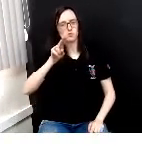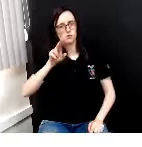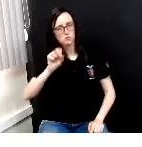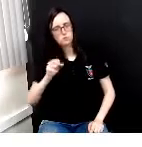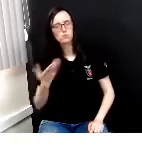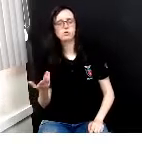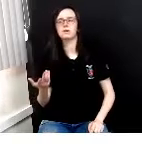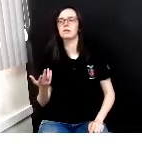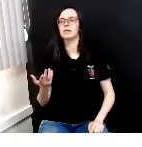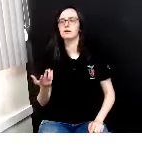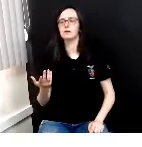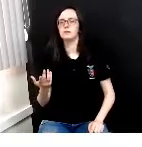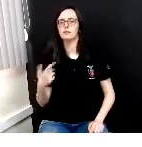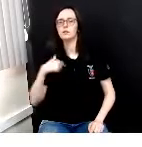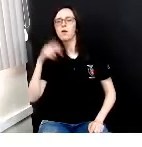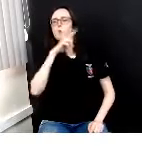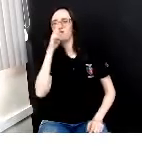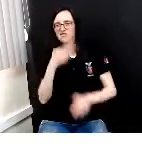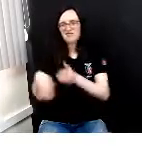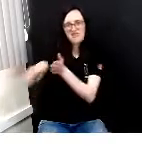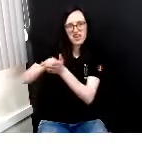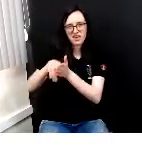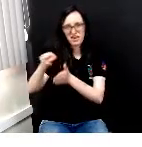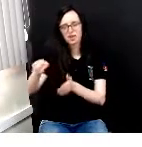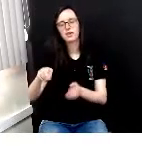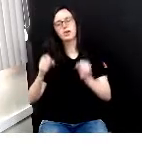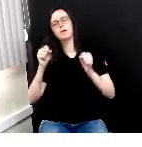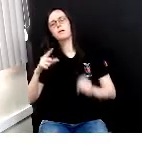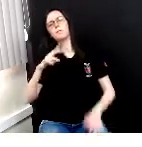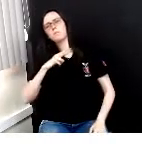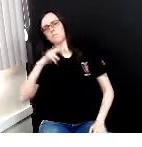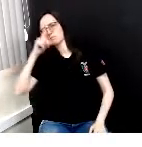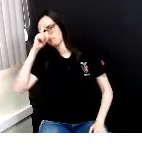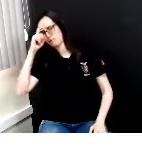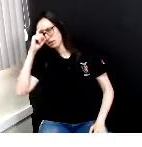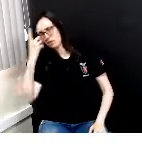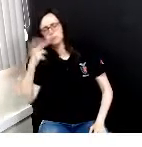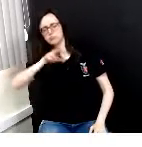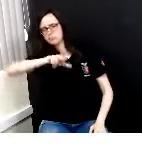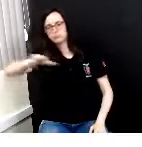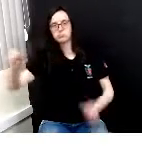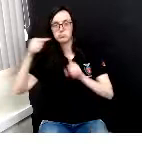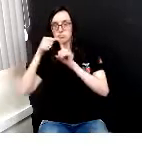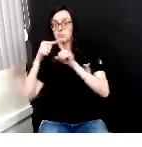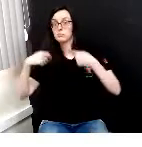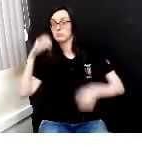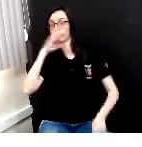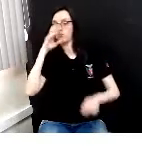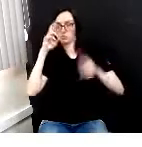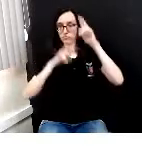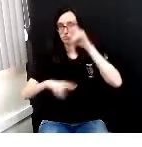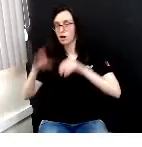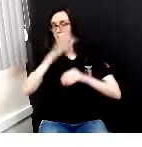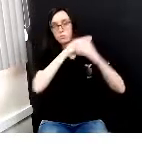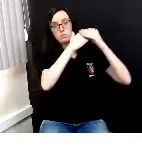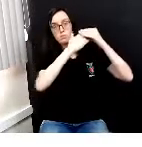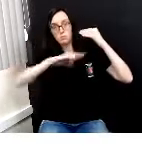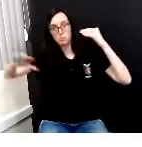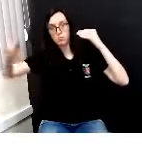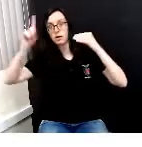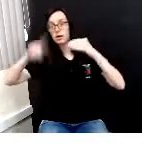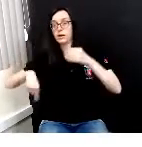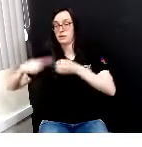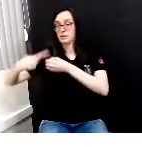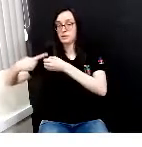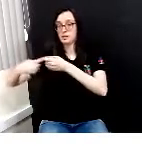saúde, unidade de pronto atendimento, na rede particular, então deve ser feita uma notificação para o